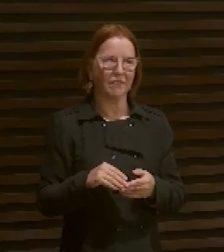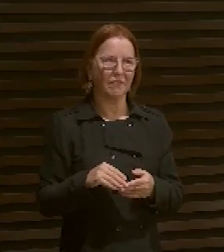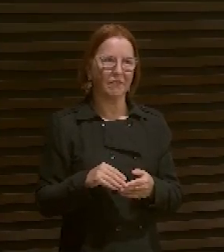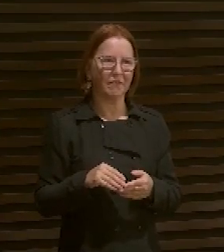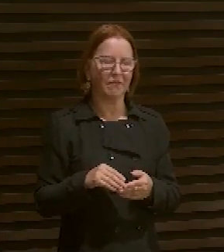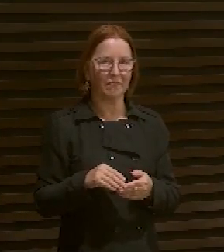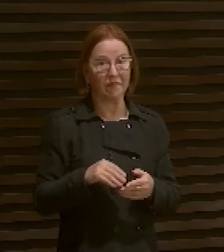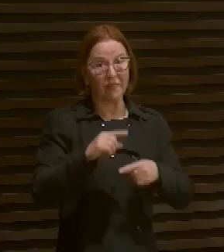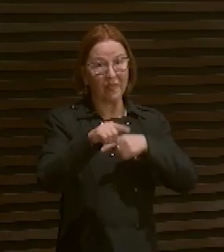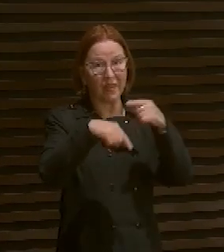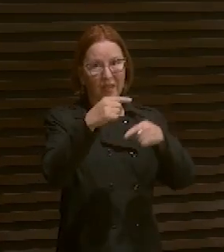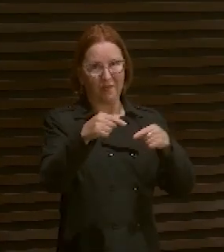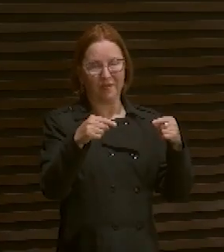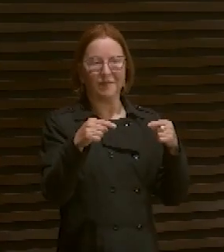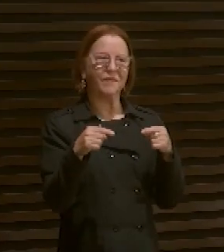Logo a seguir,